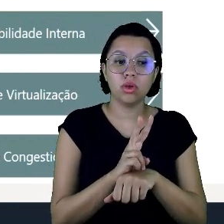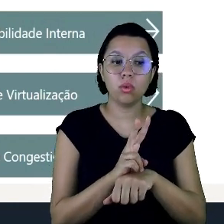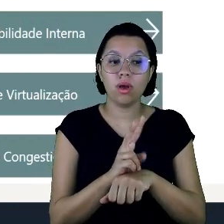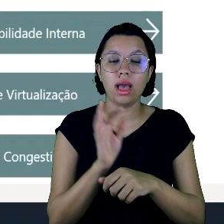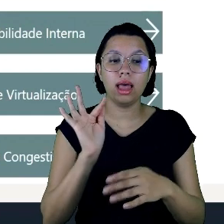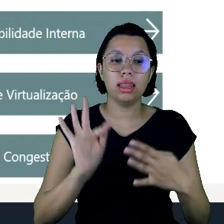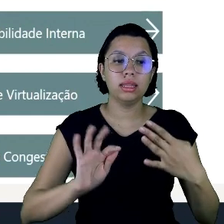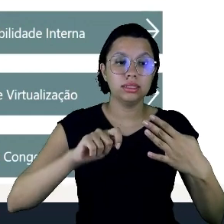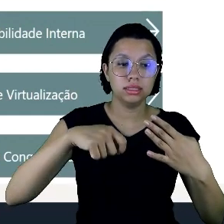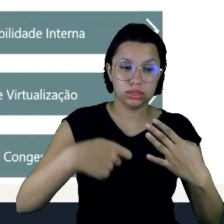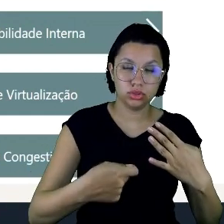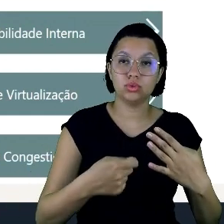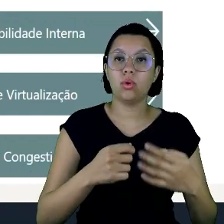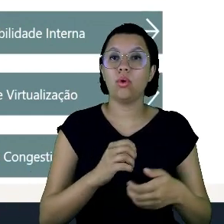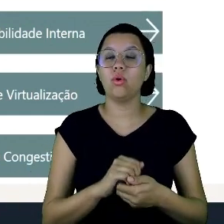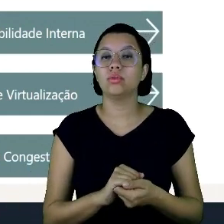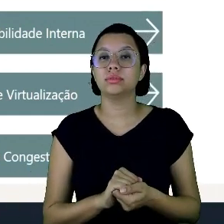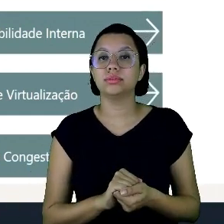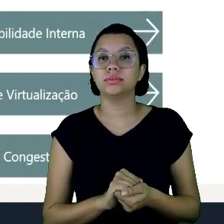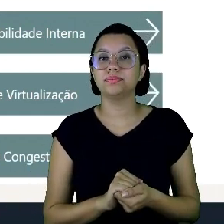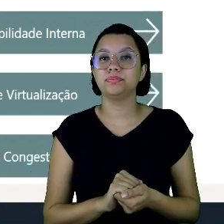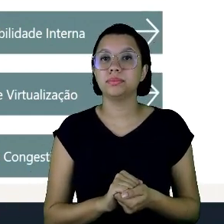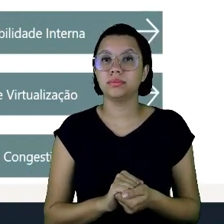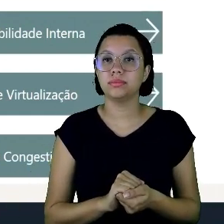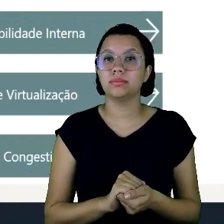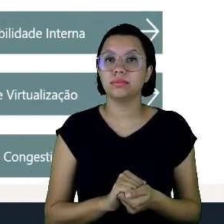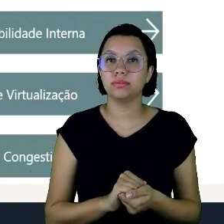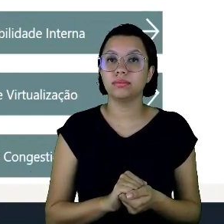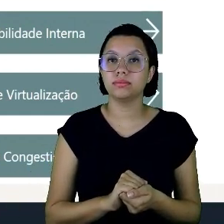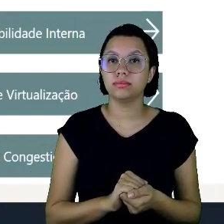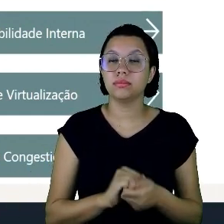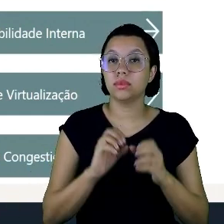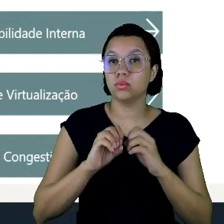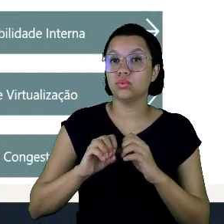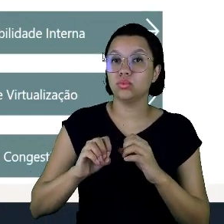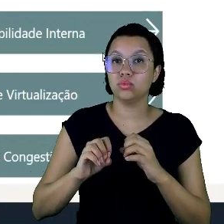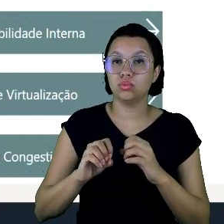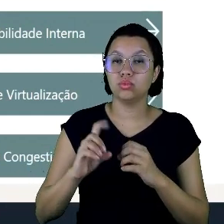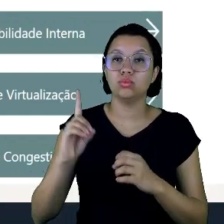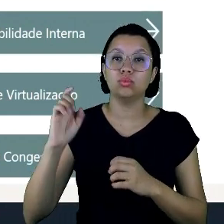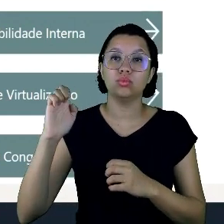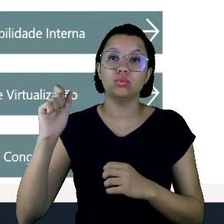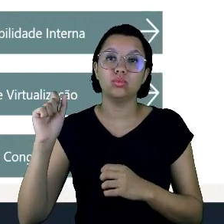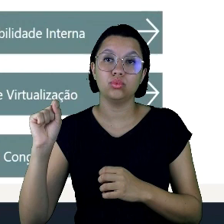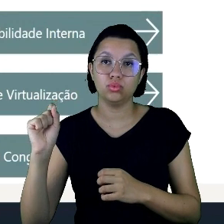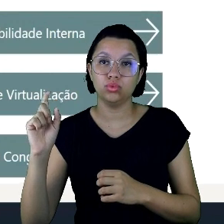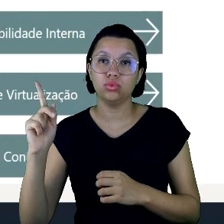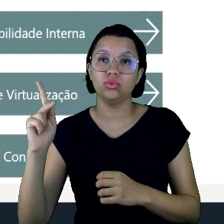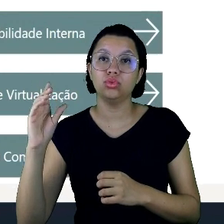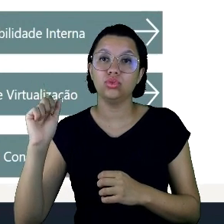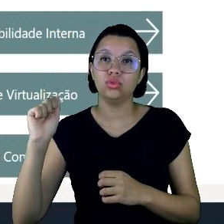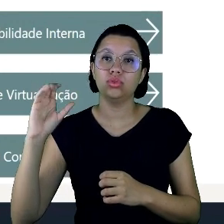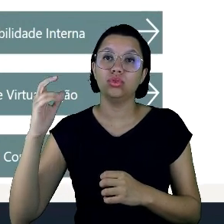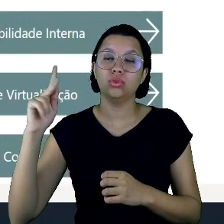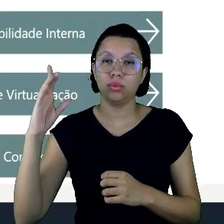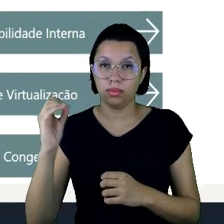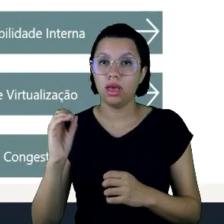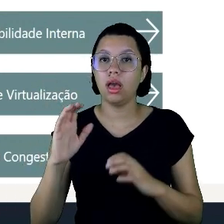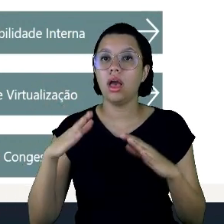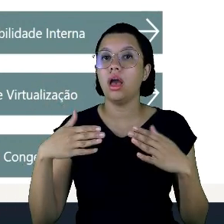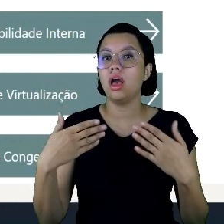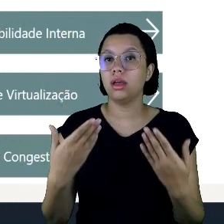homologados, tutelas e decisões interlocutórias e os despachos. Vou começar pela página de